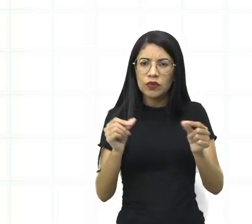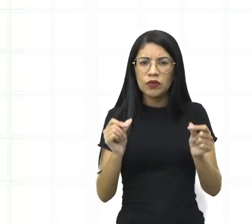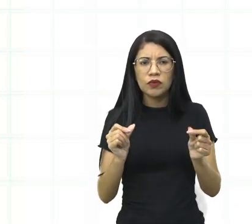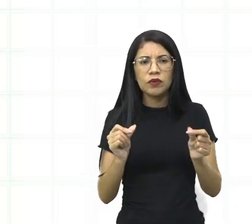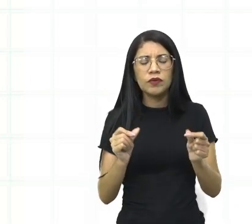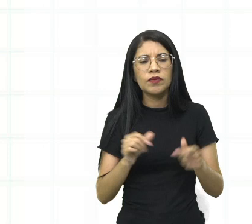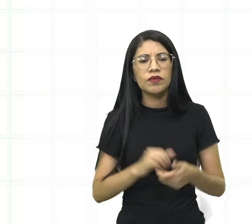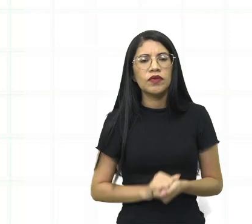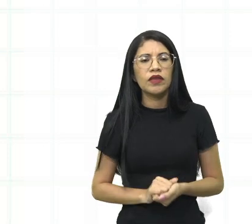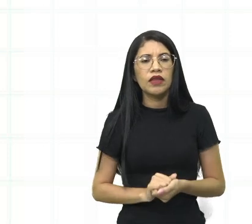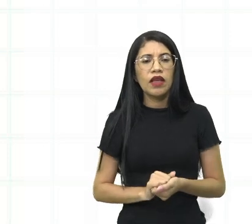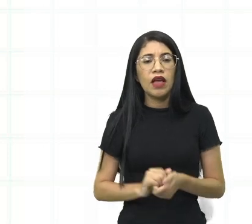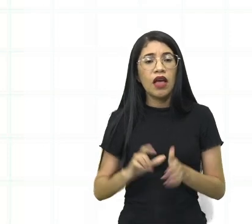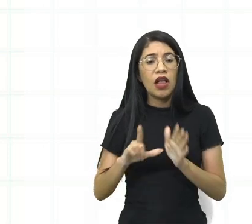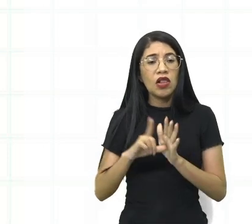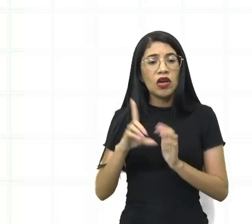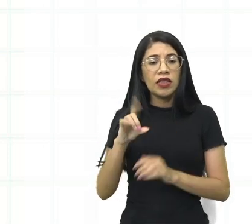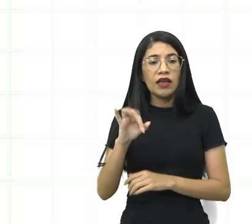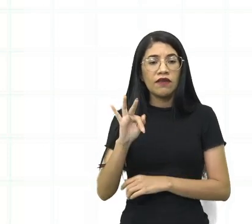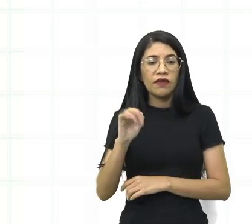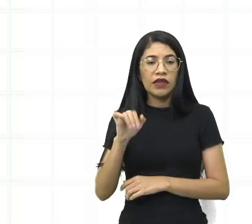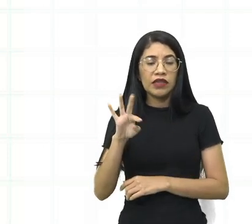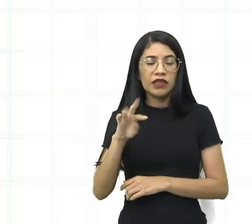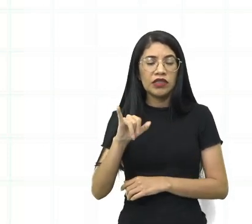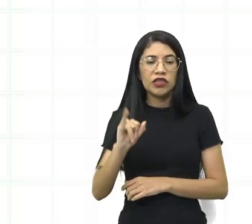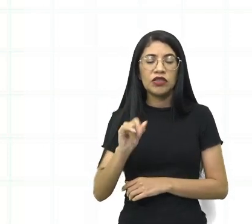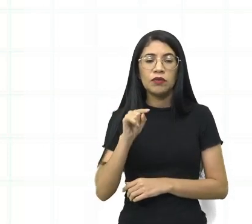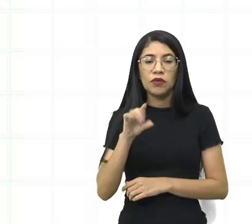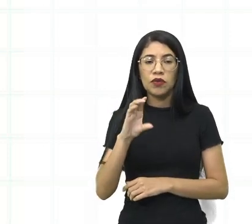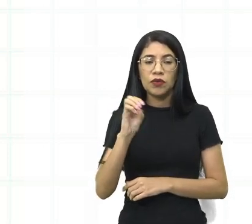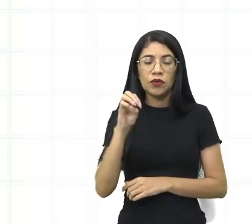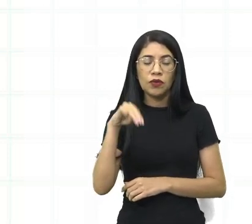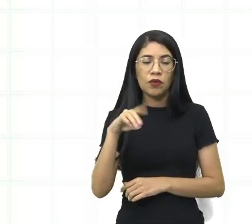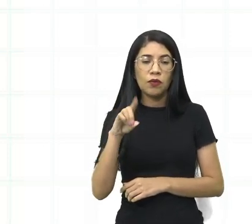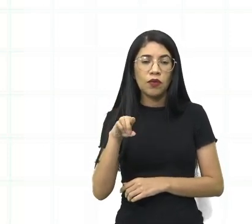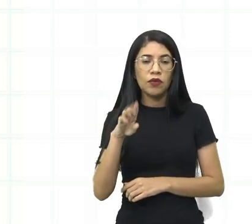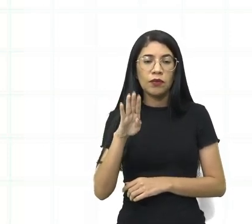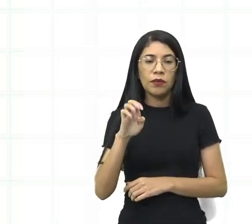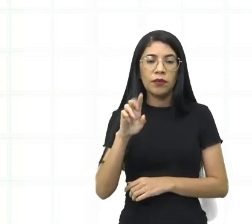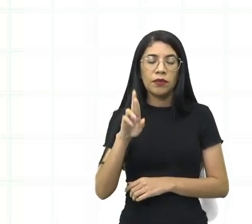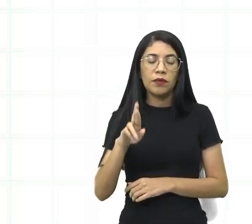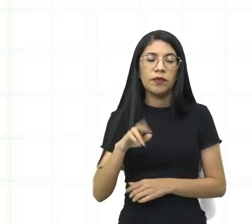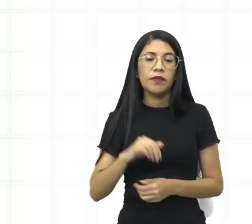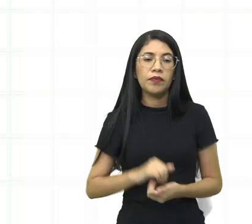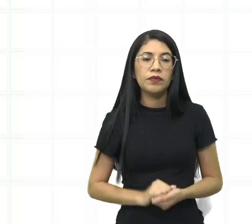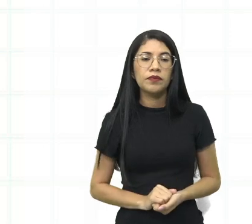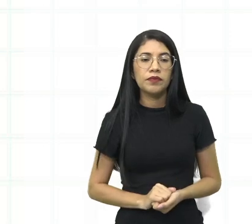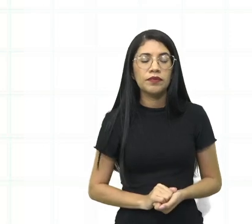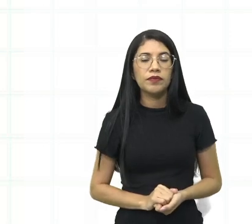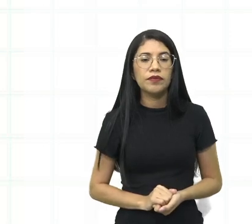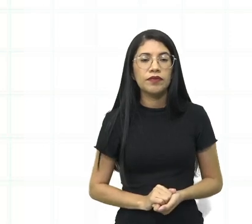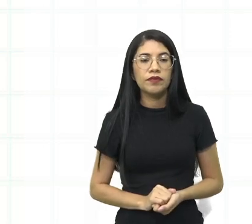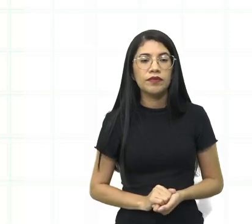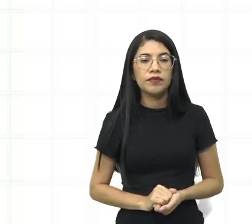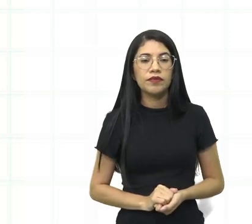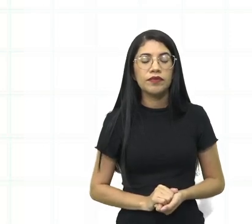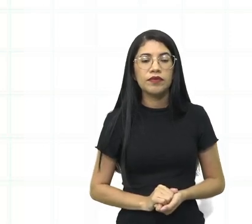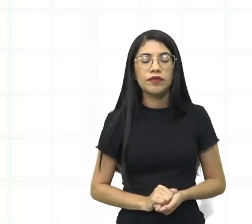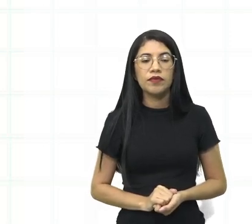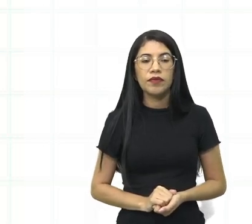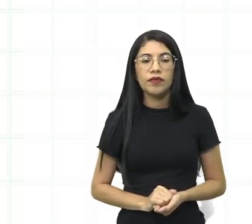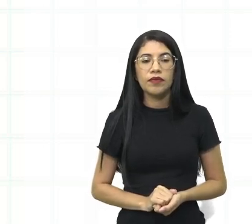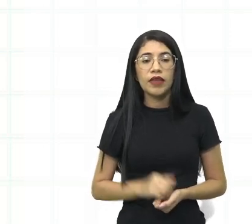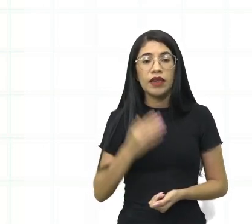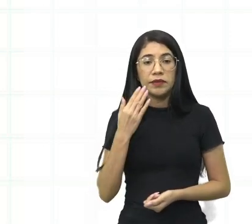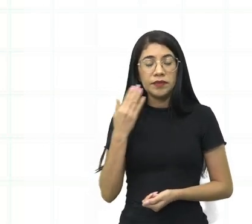couro, da fit.com.br, né? Da Fit, eu acho que é assim que se pronuncia essa marca. Olha